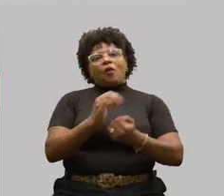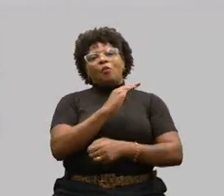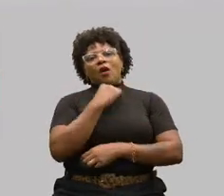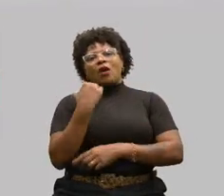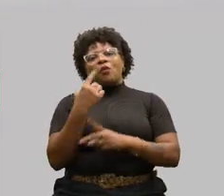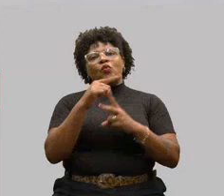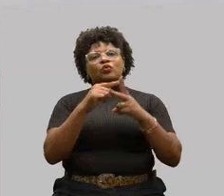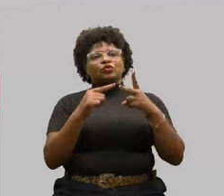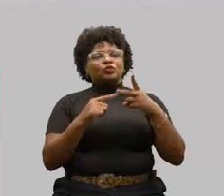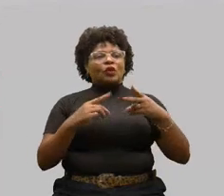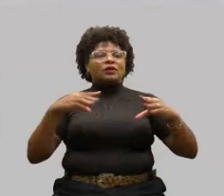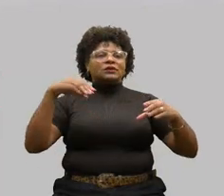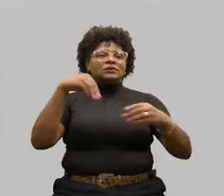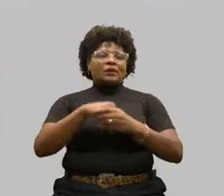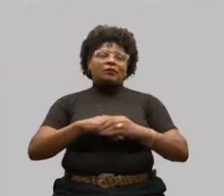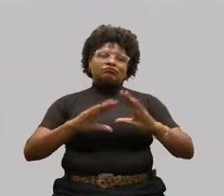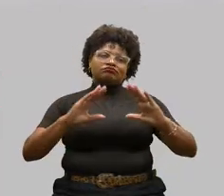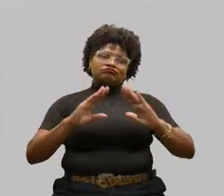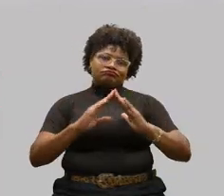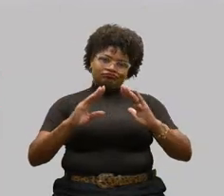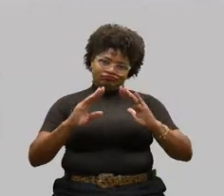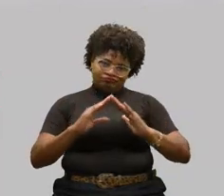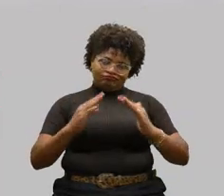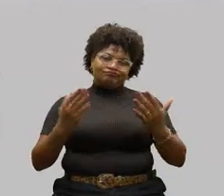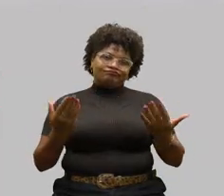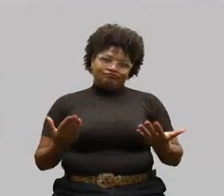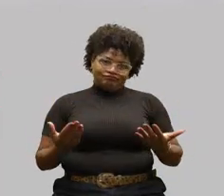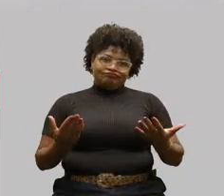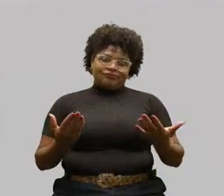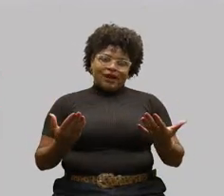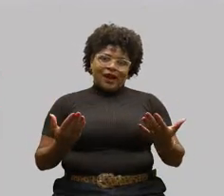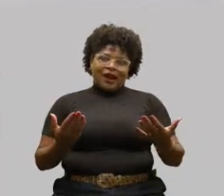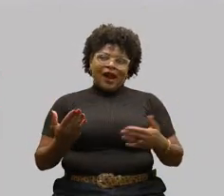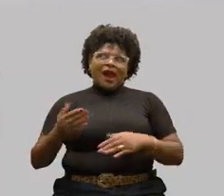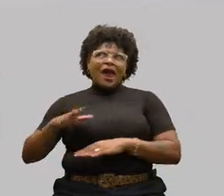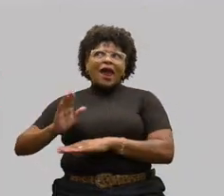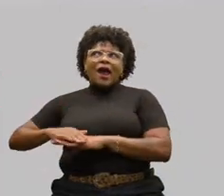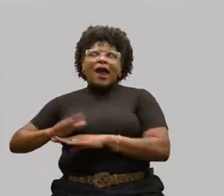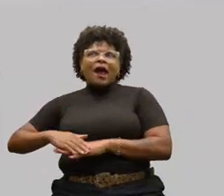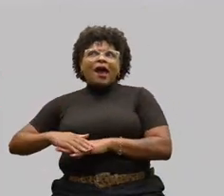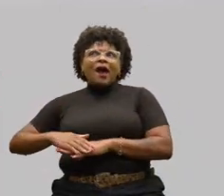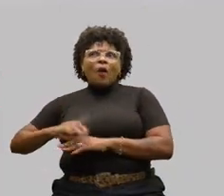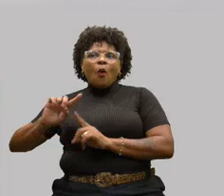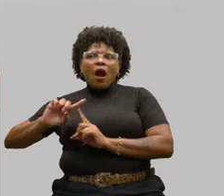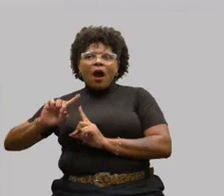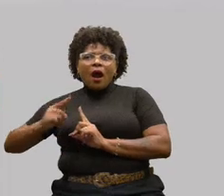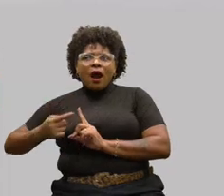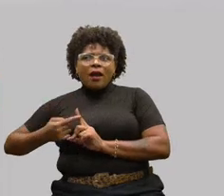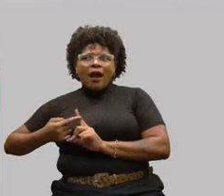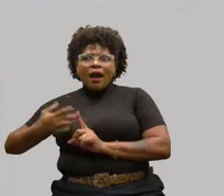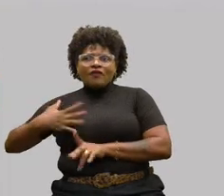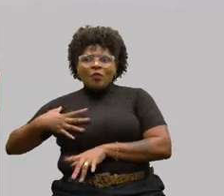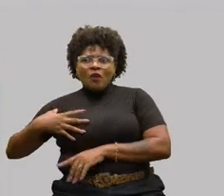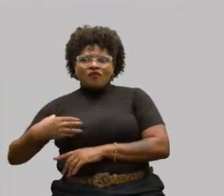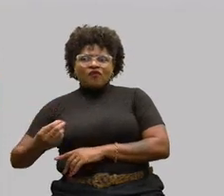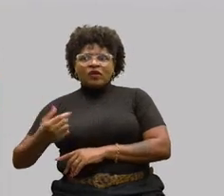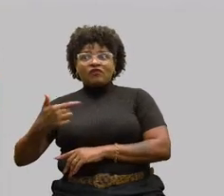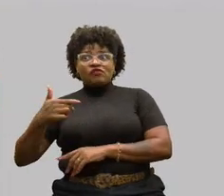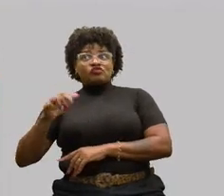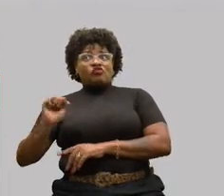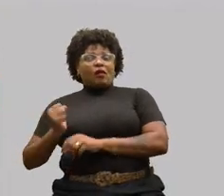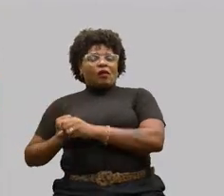agora que que eu vou fazer e fiquei aqueles oito dias de Sofrimento pensando naquilo depois quando eu vi que deu tudo certo né